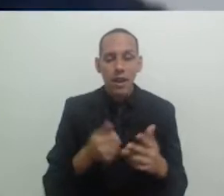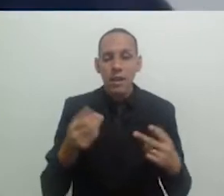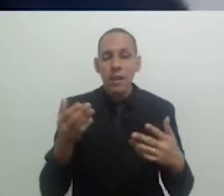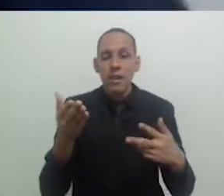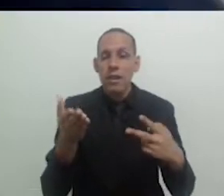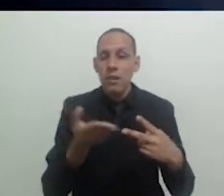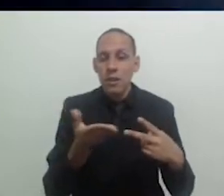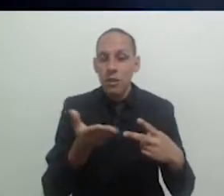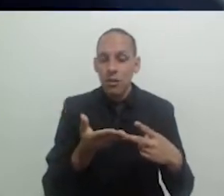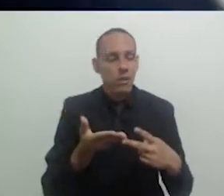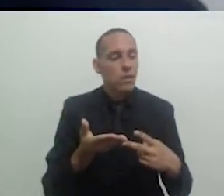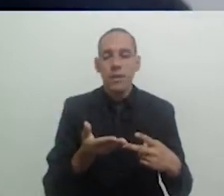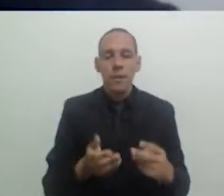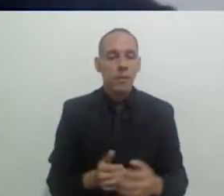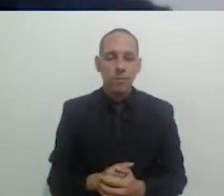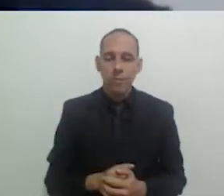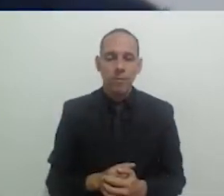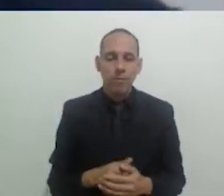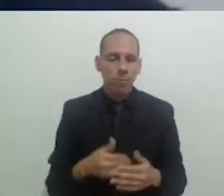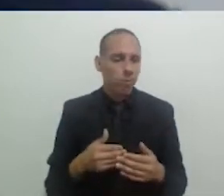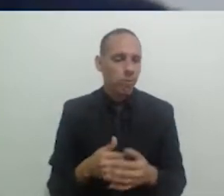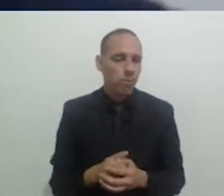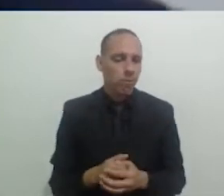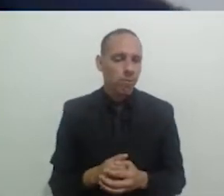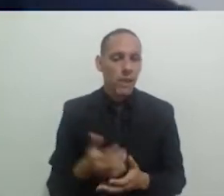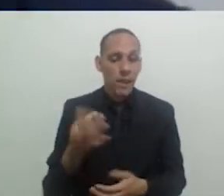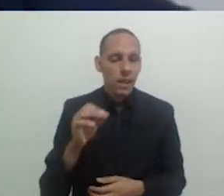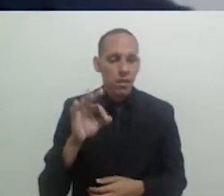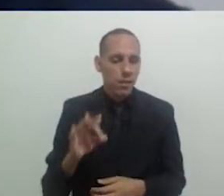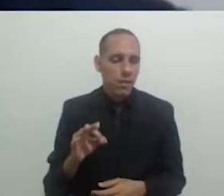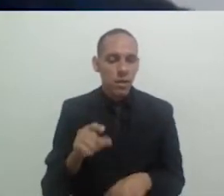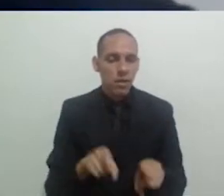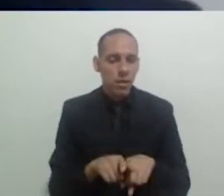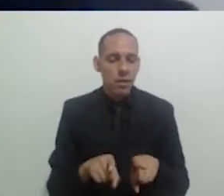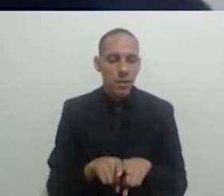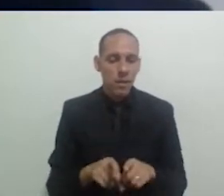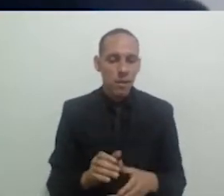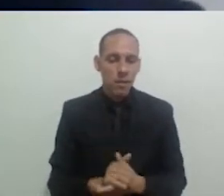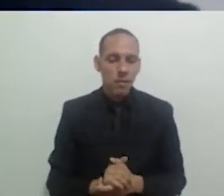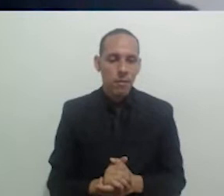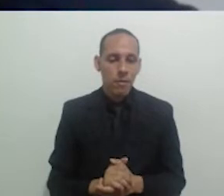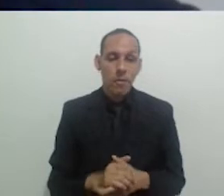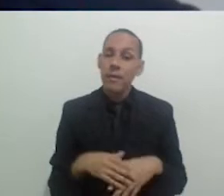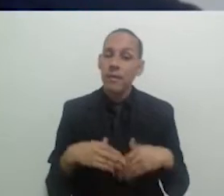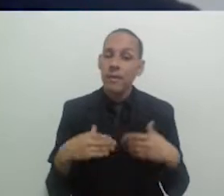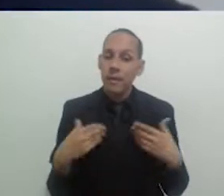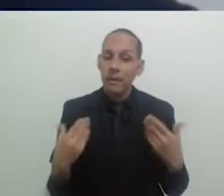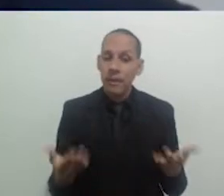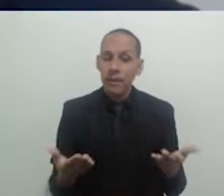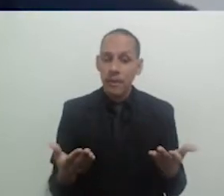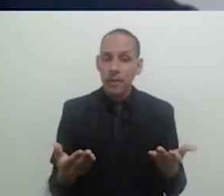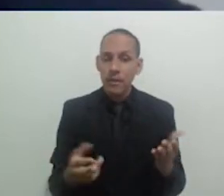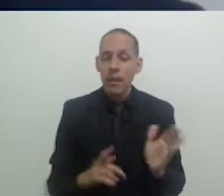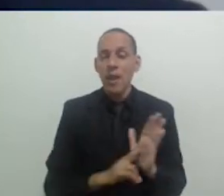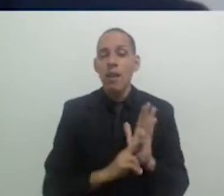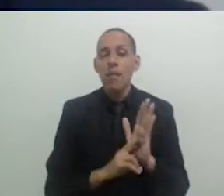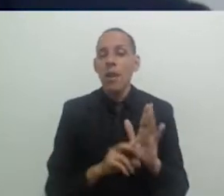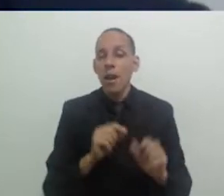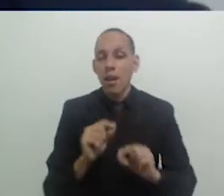empresa, no importe de mais 10%. E isso culminou a representação junto ao Tribunal de Contas do